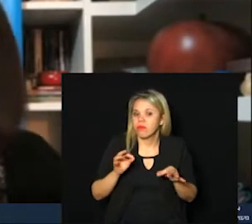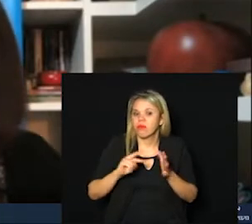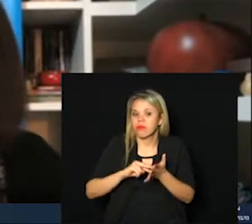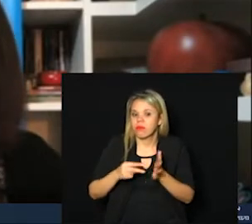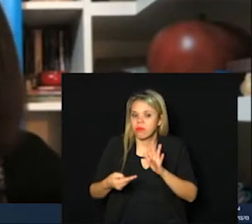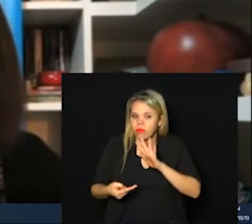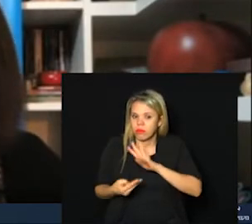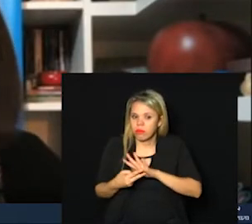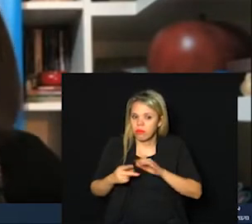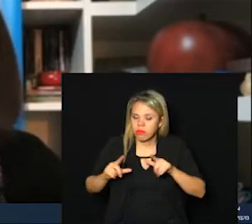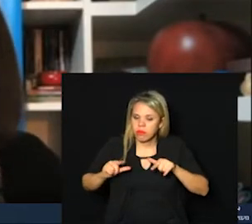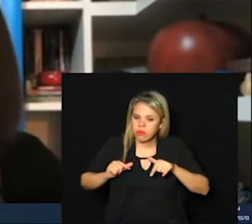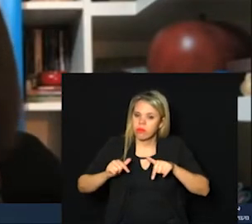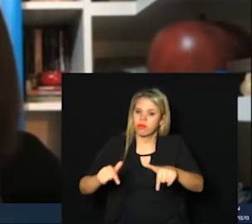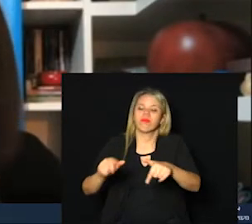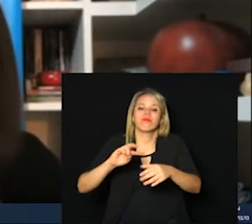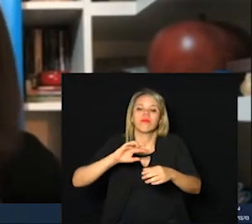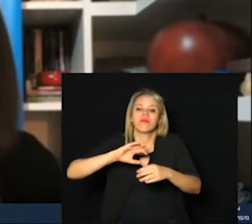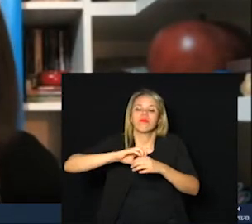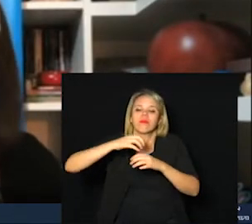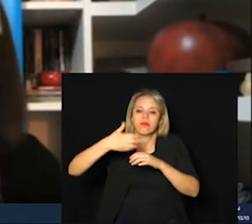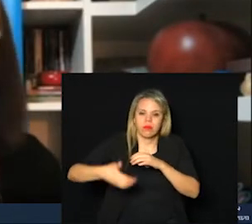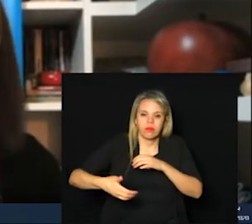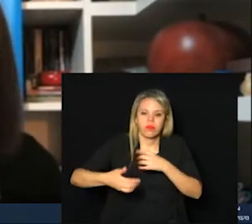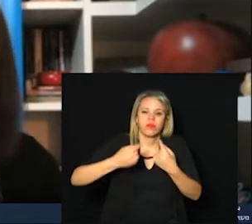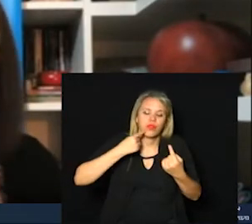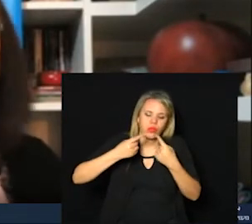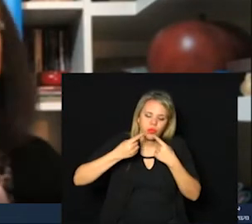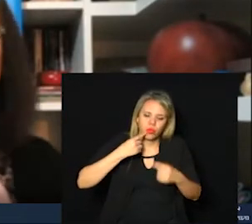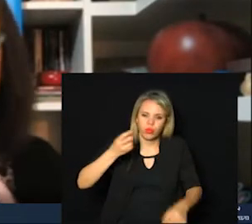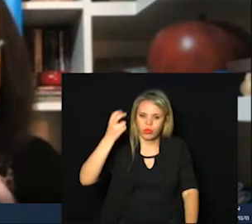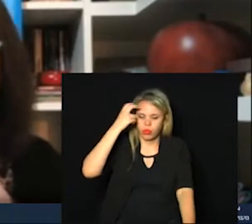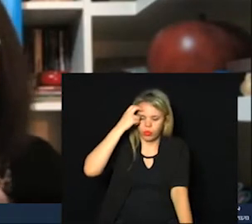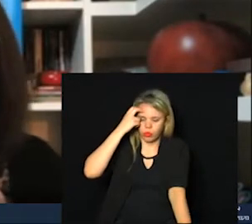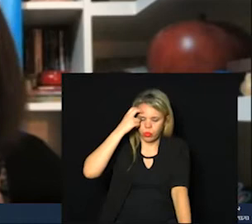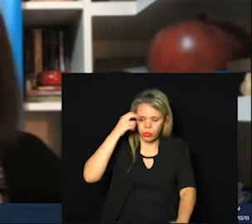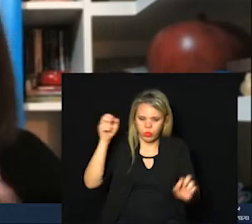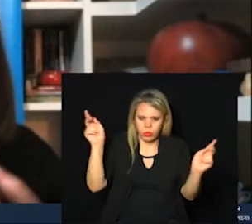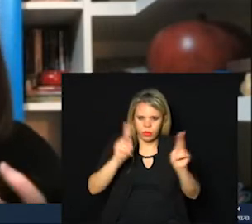uma atitude dialógica e de cultura de paz.